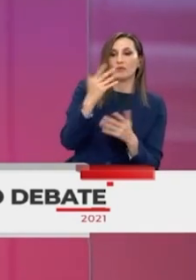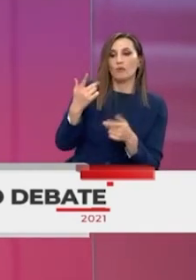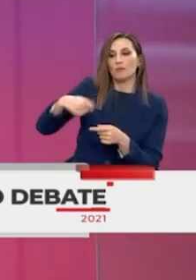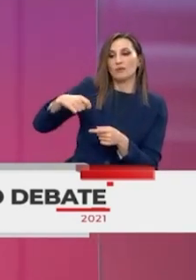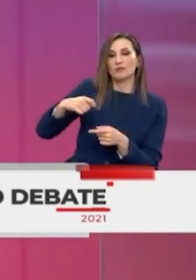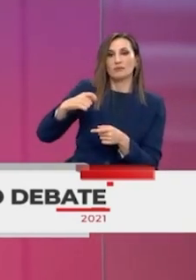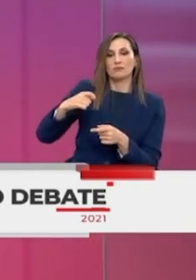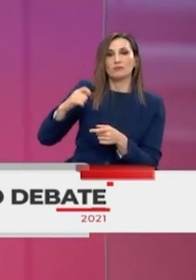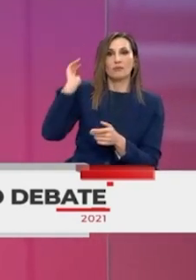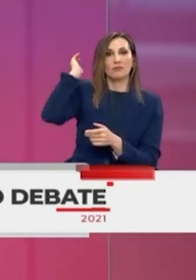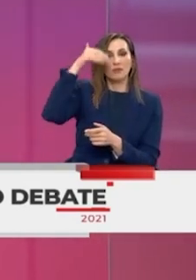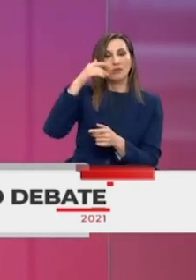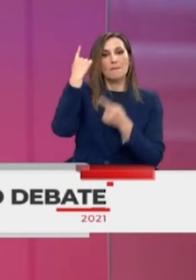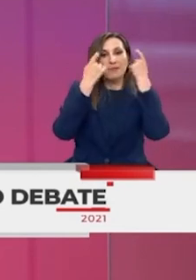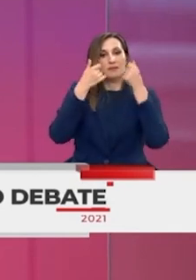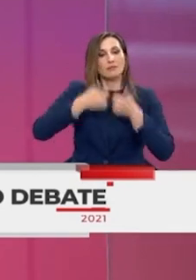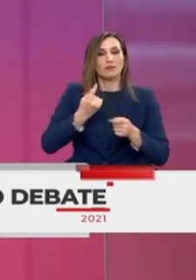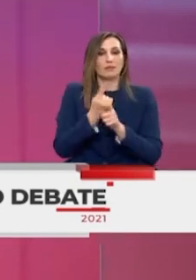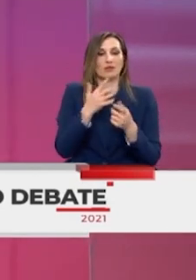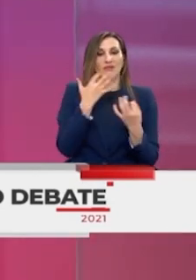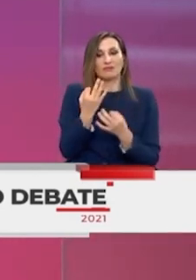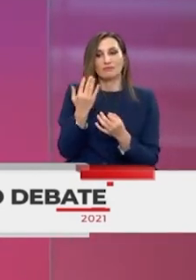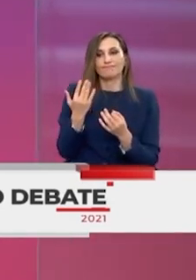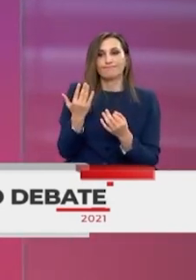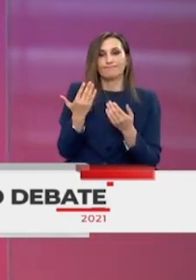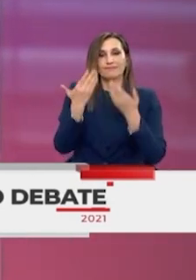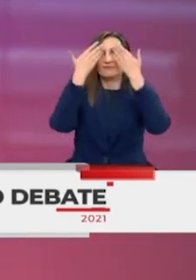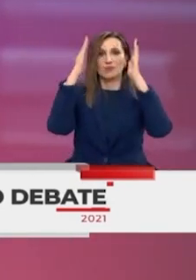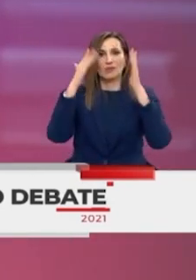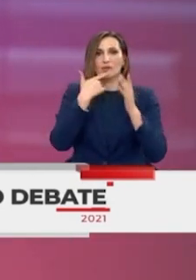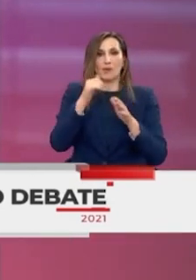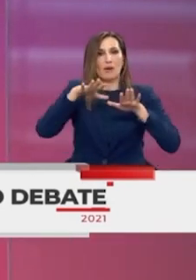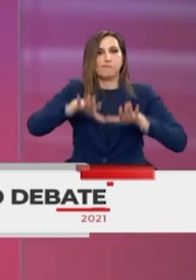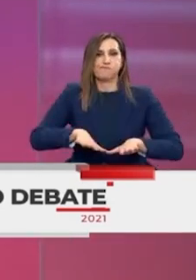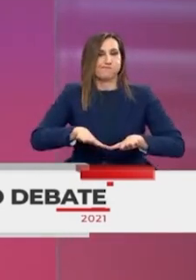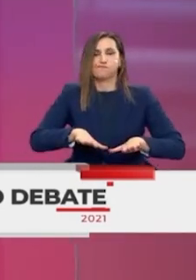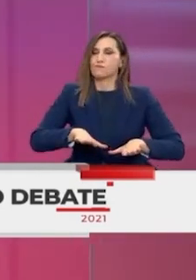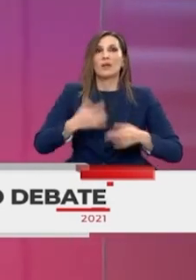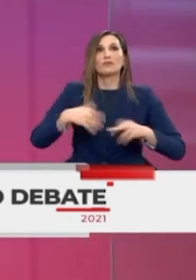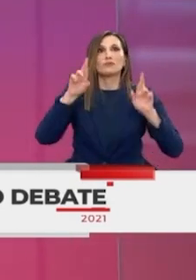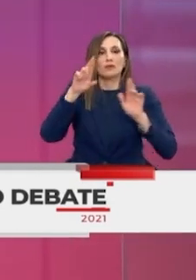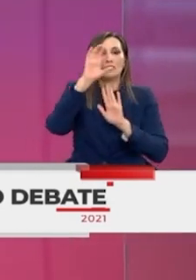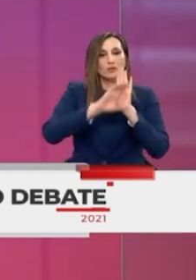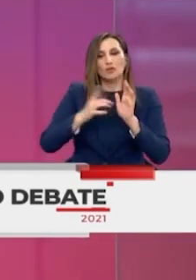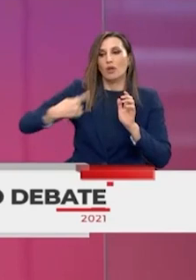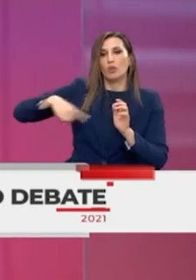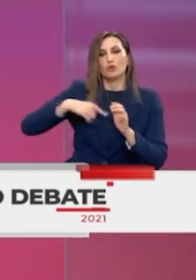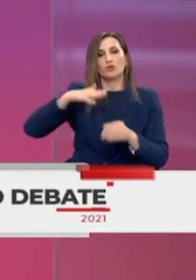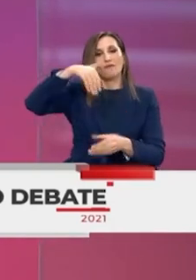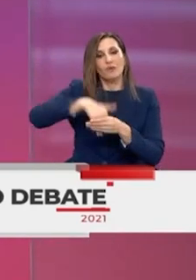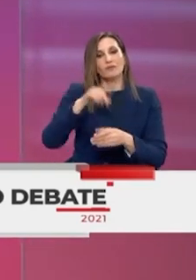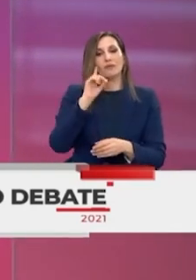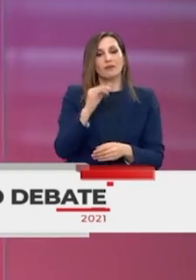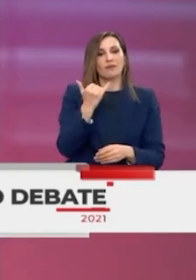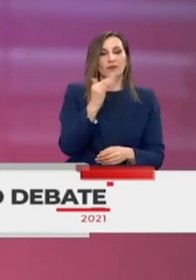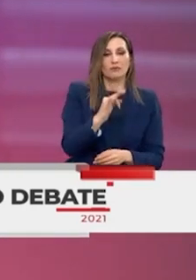Presidente da República, reflitam bem, porque obviamente a democracia não pode ser suspensa. Eu espero que haja condições para irmos votar no dia